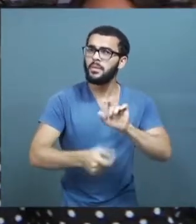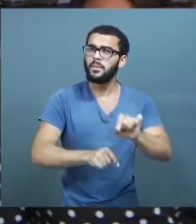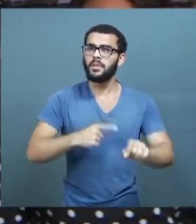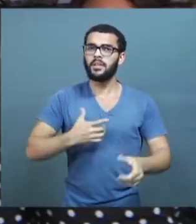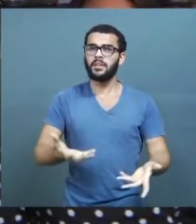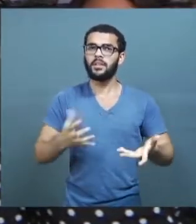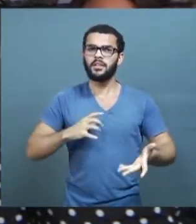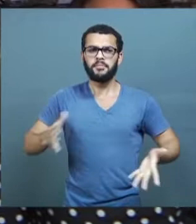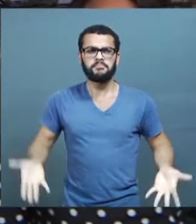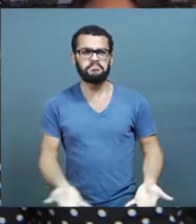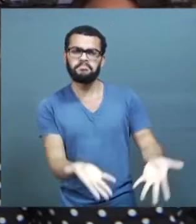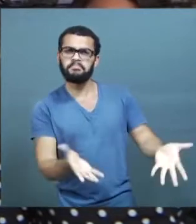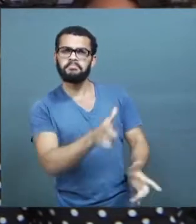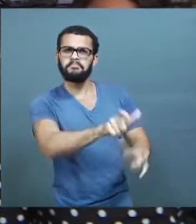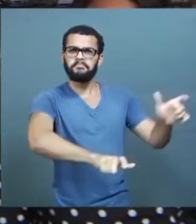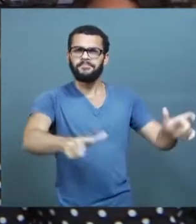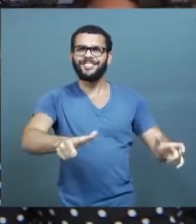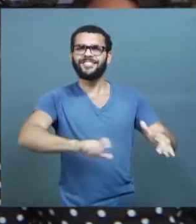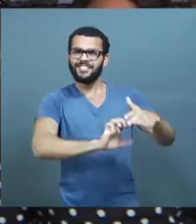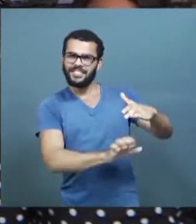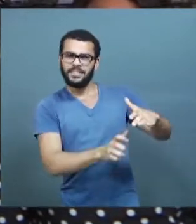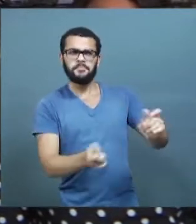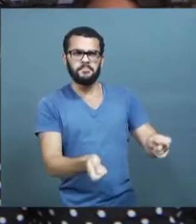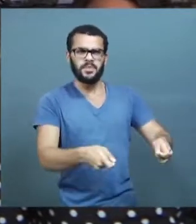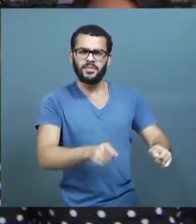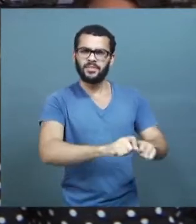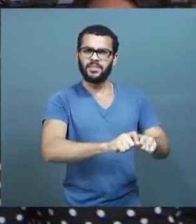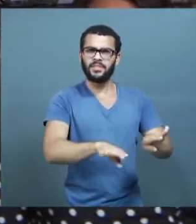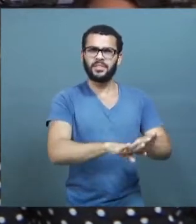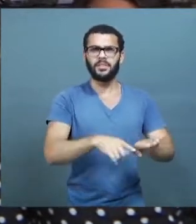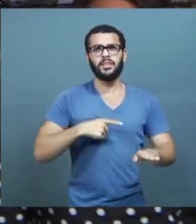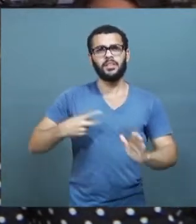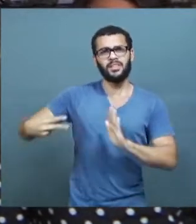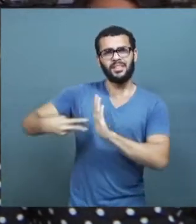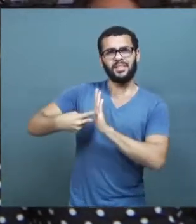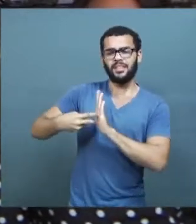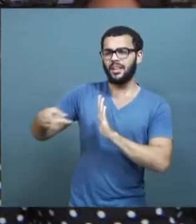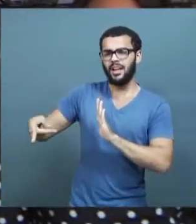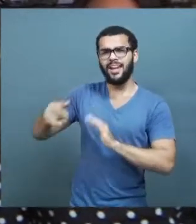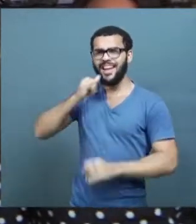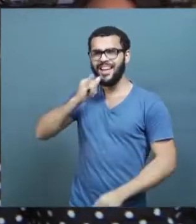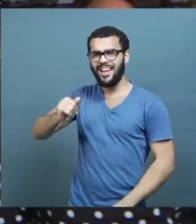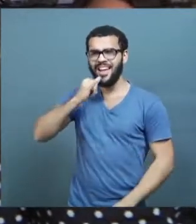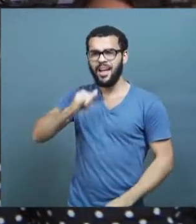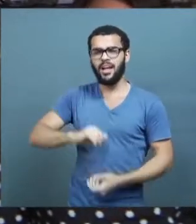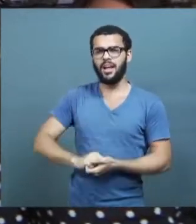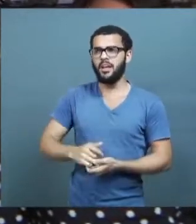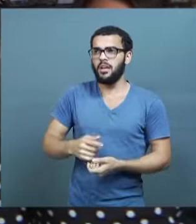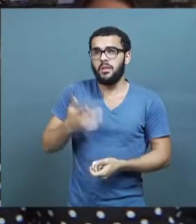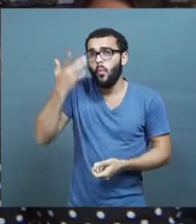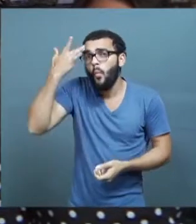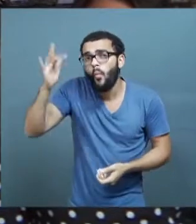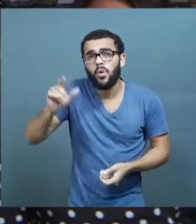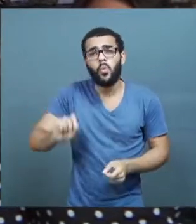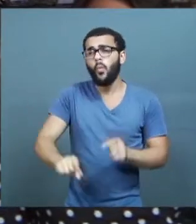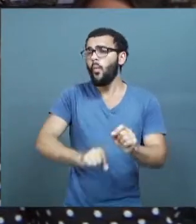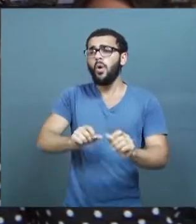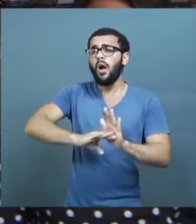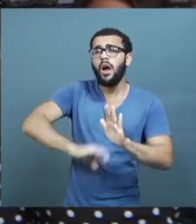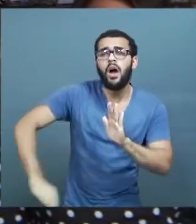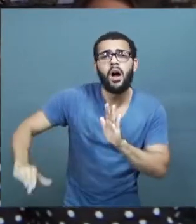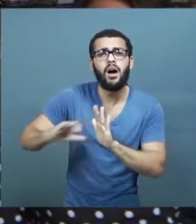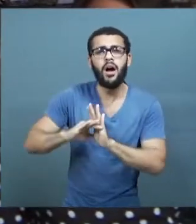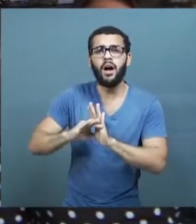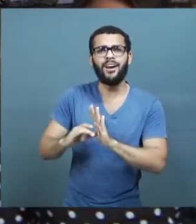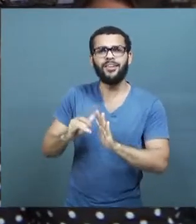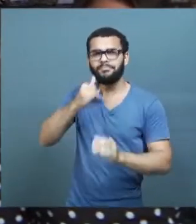incentivar outros empresários a fazer. Então tem aqui uma energia que, sendo muito sincero, eu nem sei quanto que isso aumentou, quanto que impactou, e